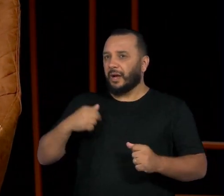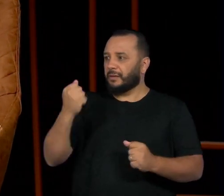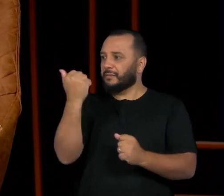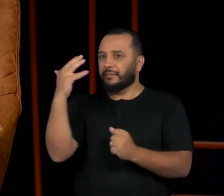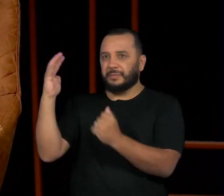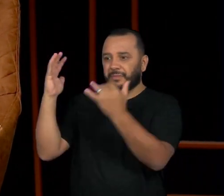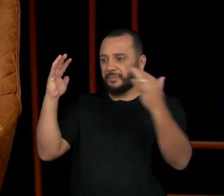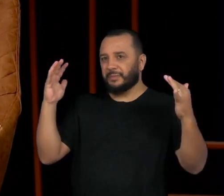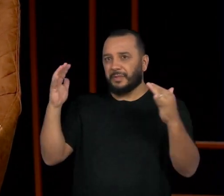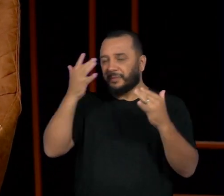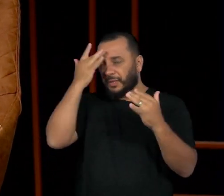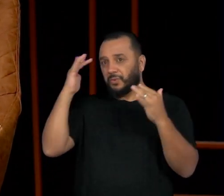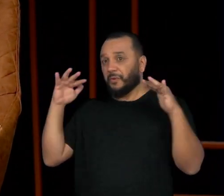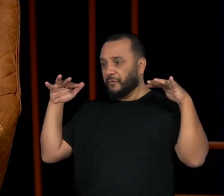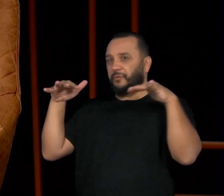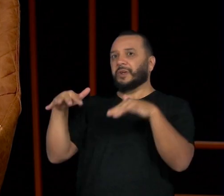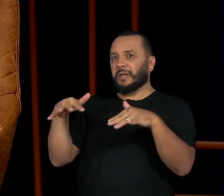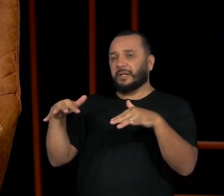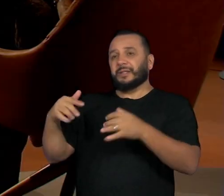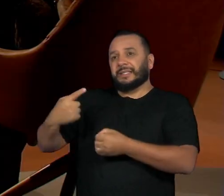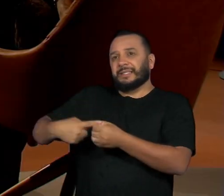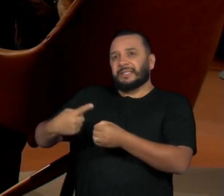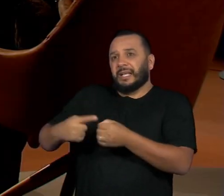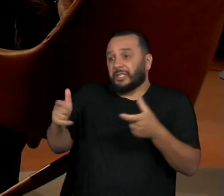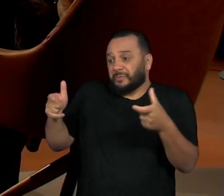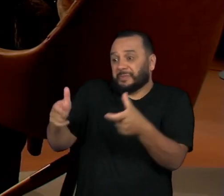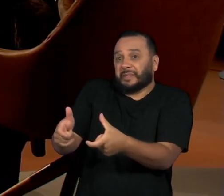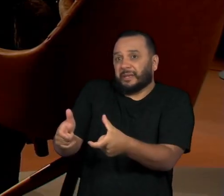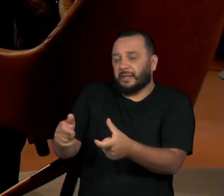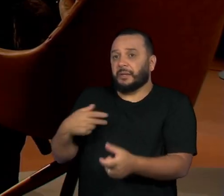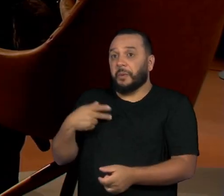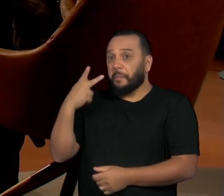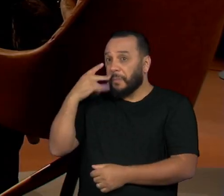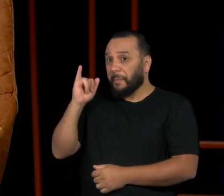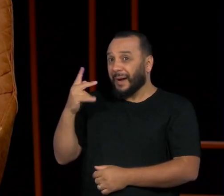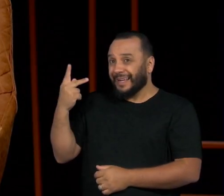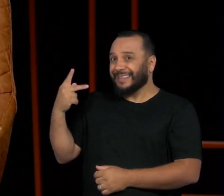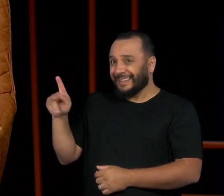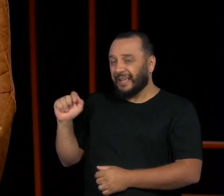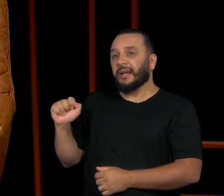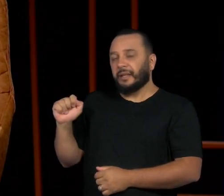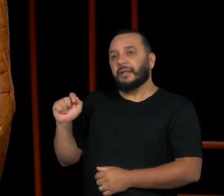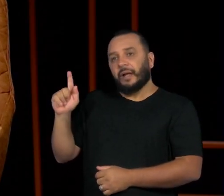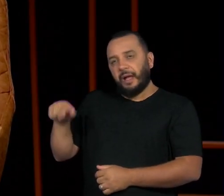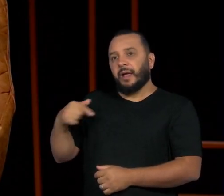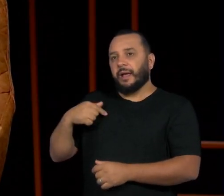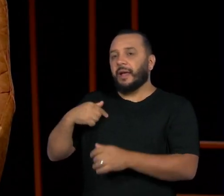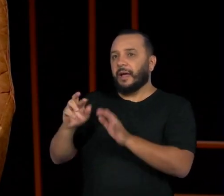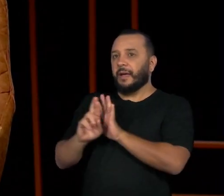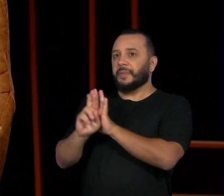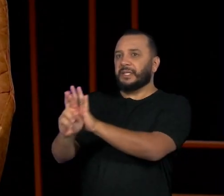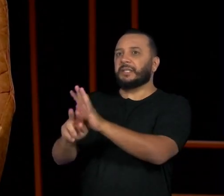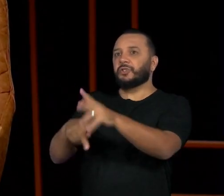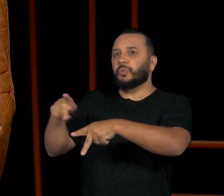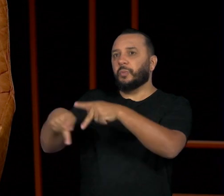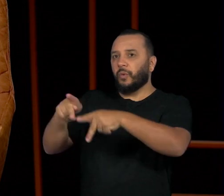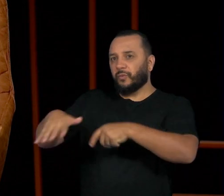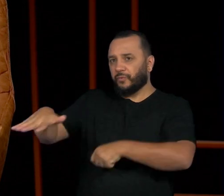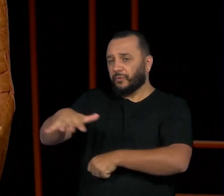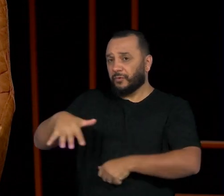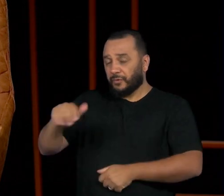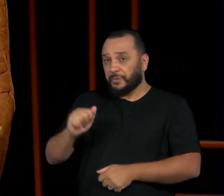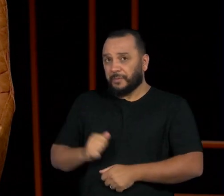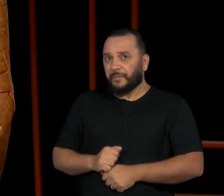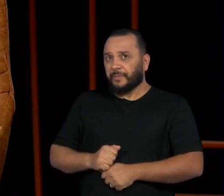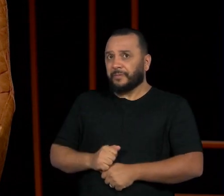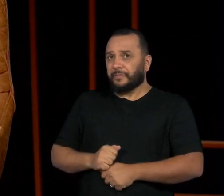muito pequena, chamada Fuendetodos, onde o pai dela, o meu bisavô, ele era o representante desse povoado.